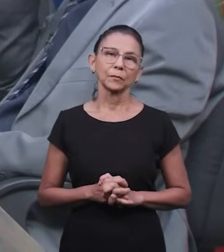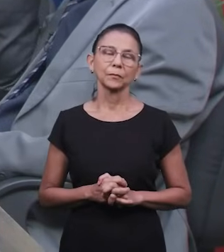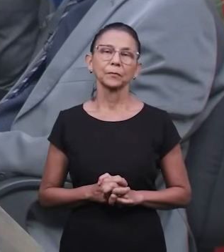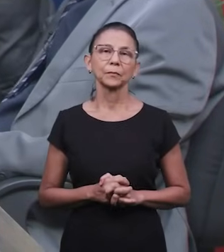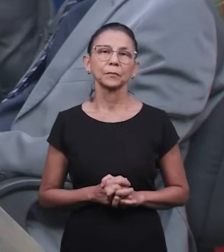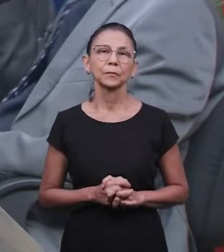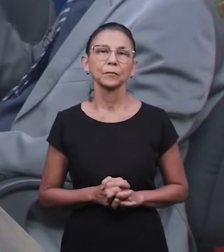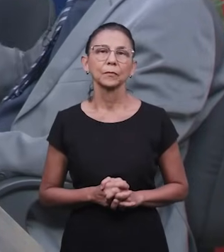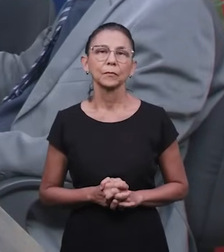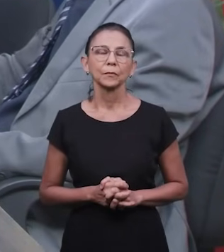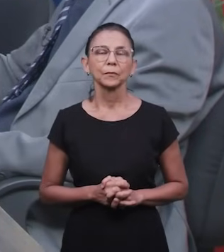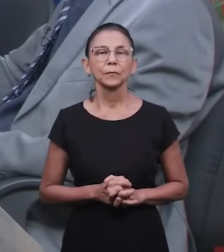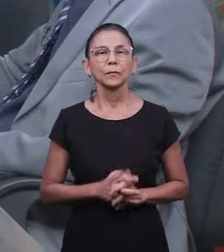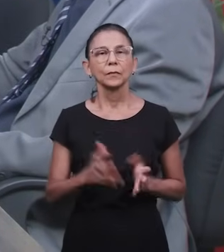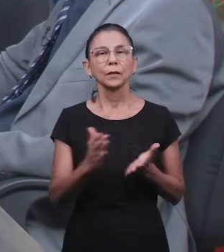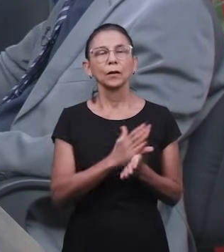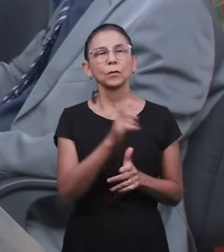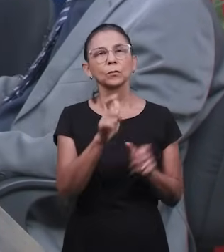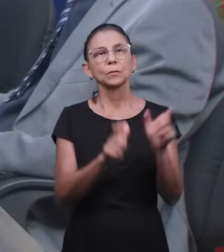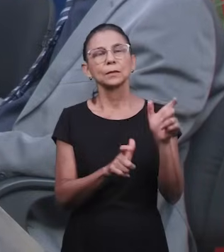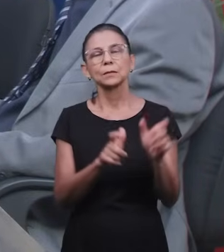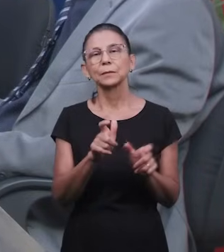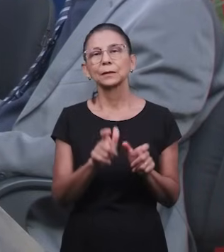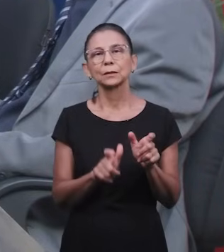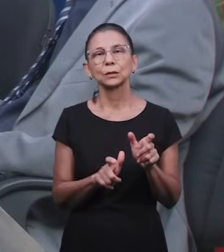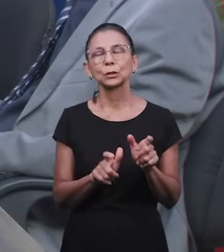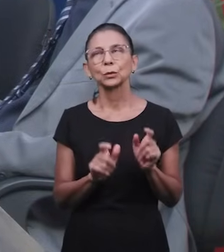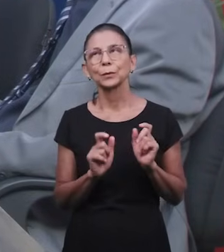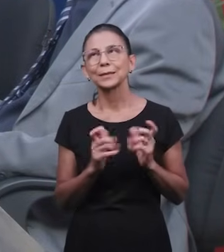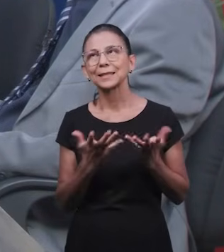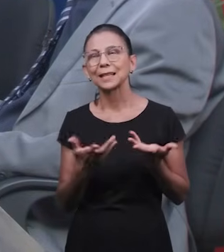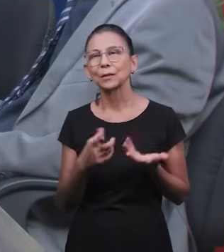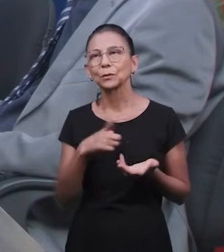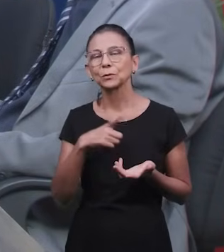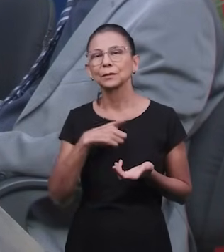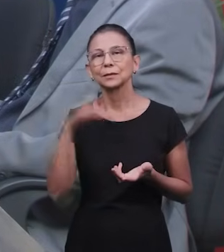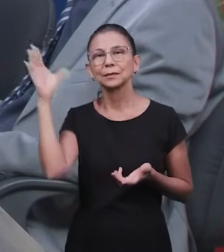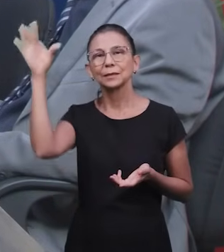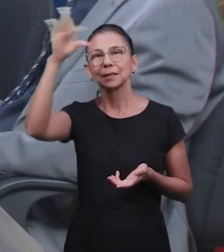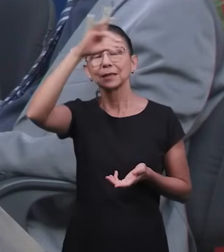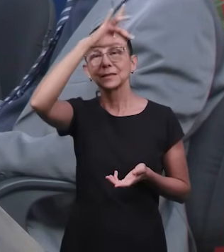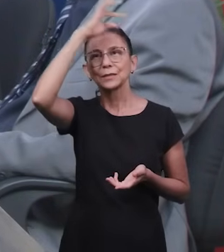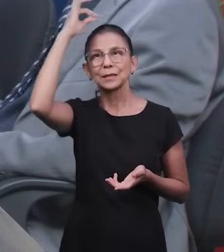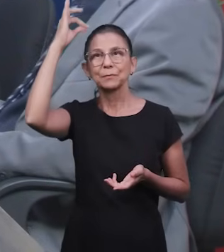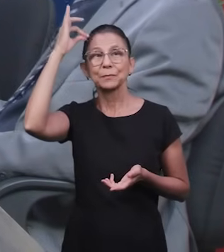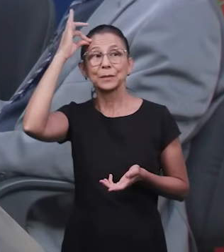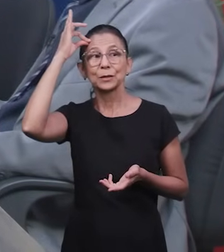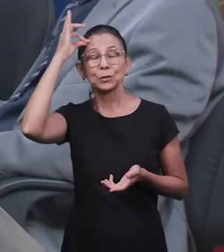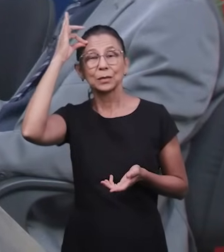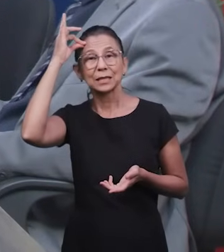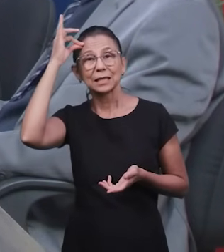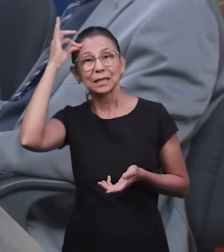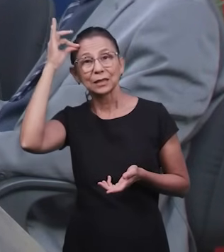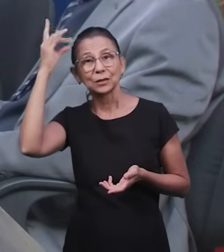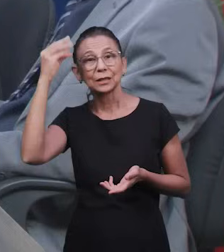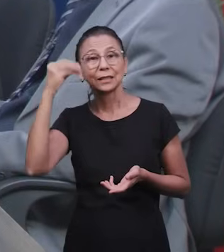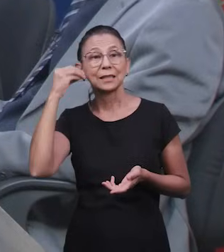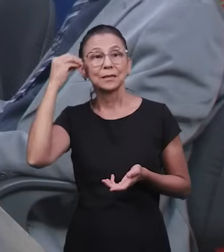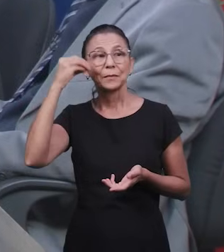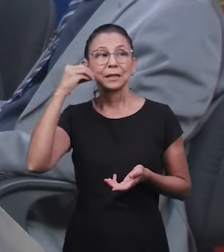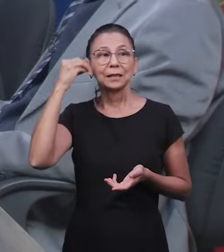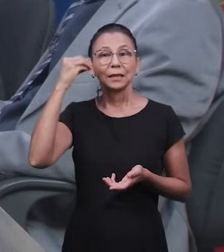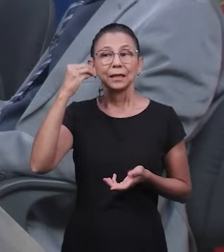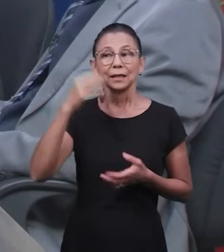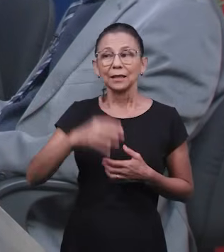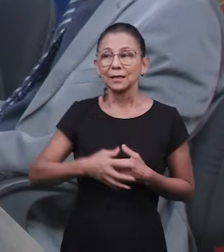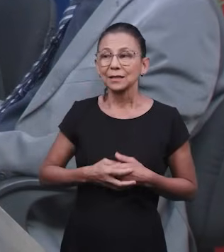Santo para algumas pessoas, e a pessoa, como é uma coisa diferente, às vezes a pessoa não sabe lidar. Não